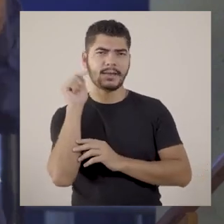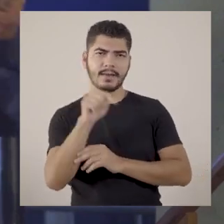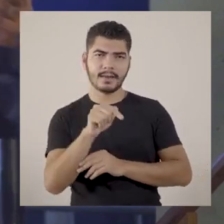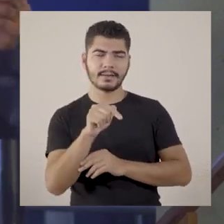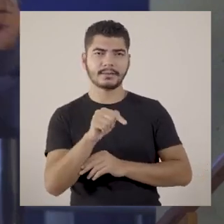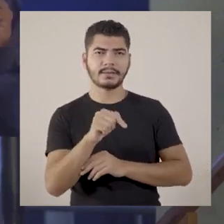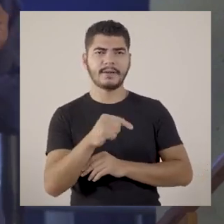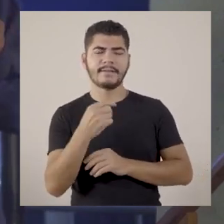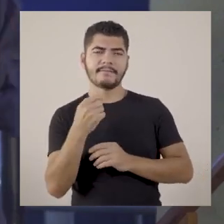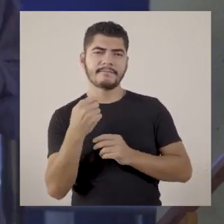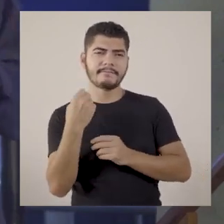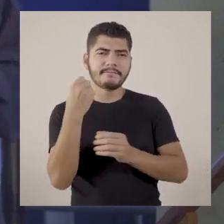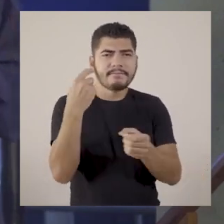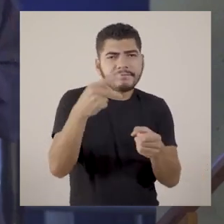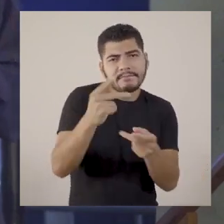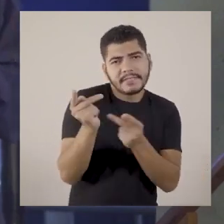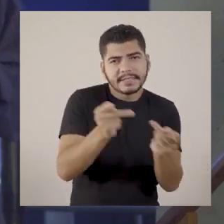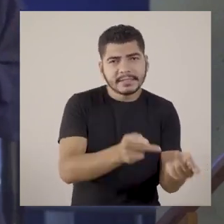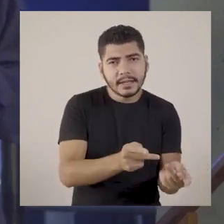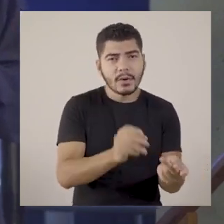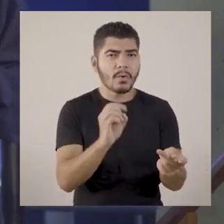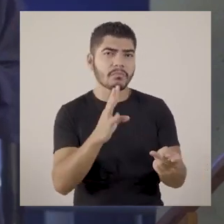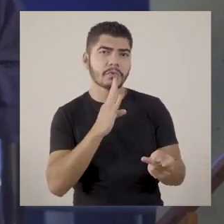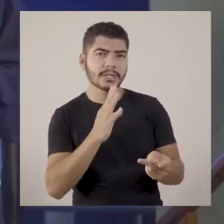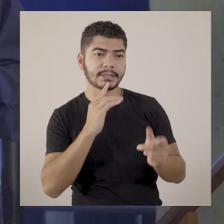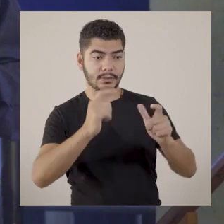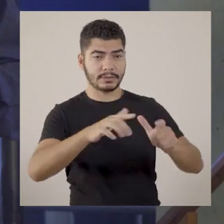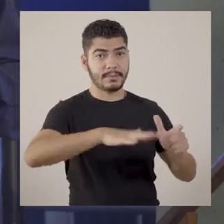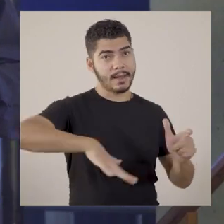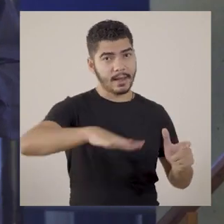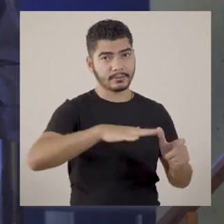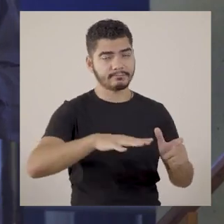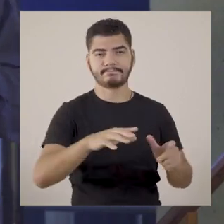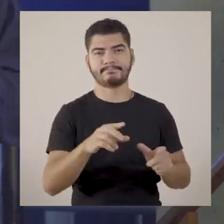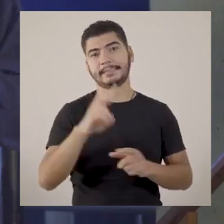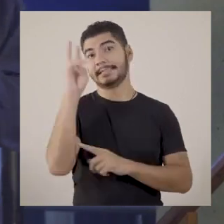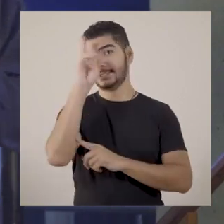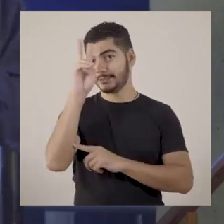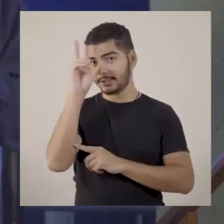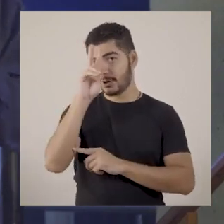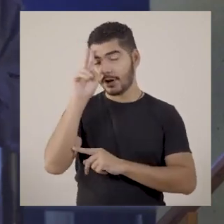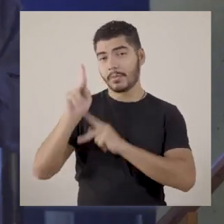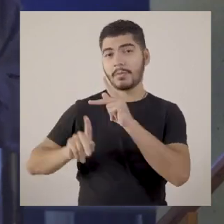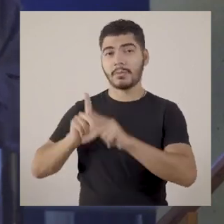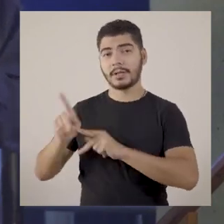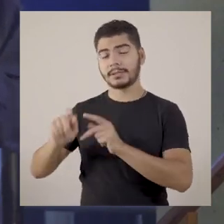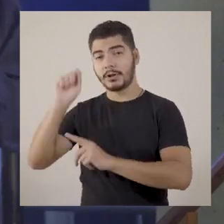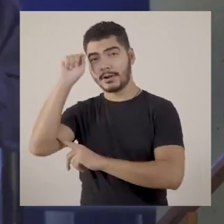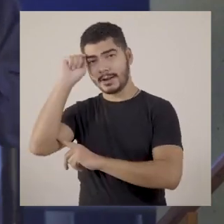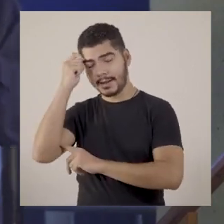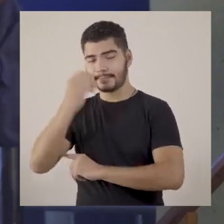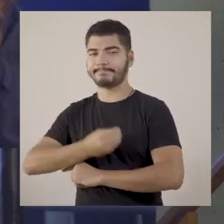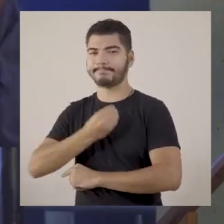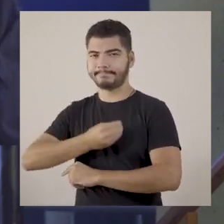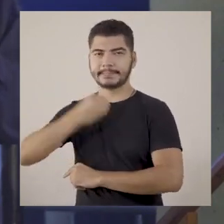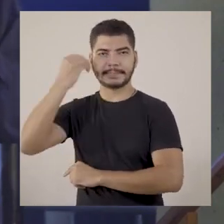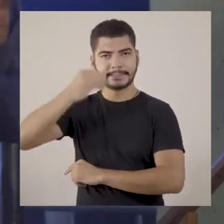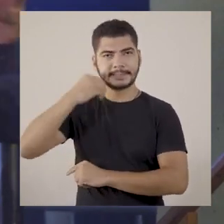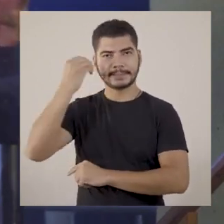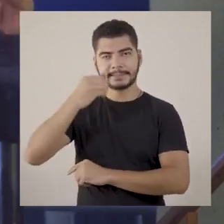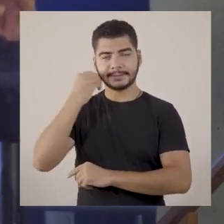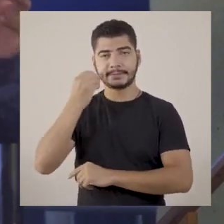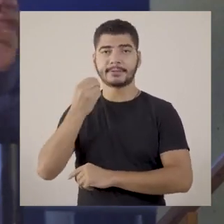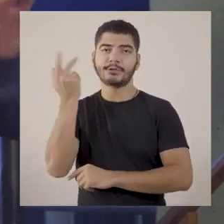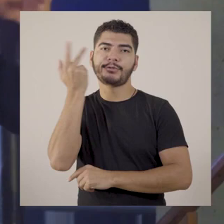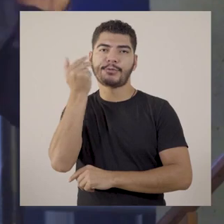somente revisitar e conhecer espaços, mas acima de tudo histórias vividas pelas populações negras que